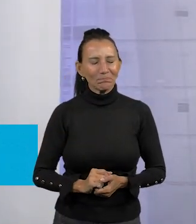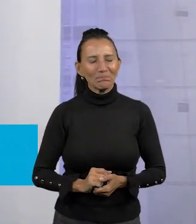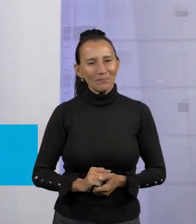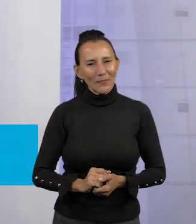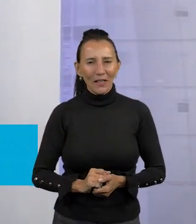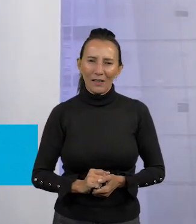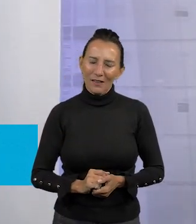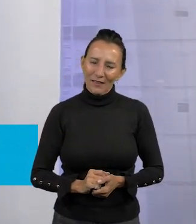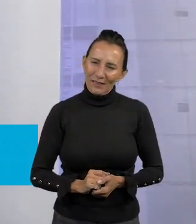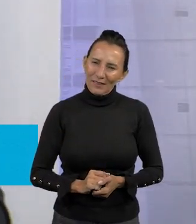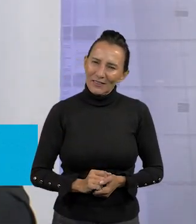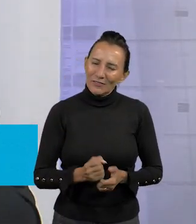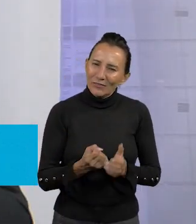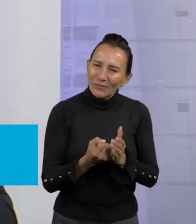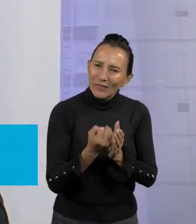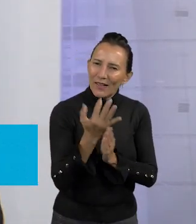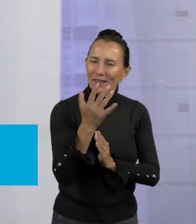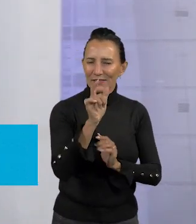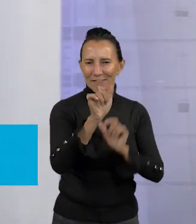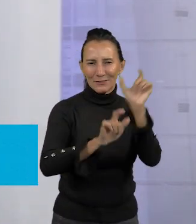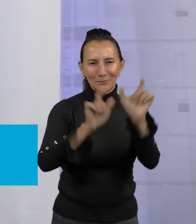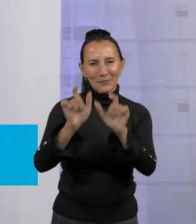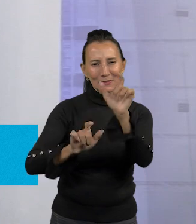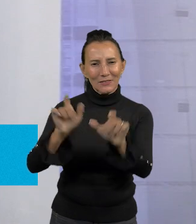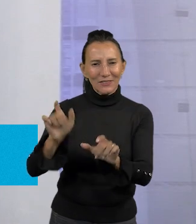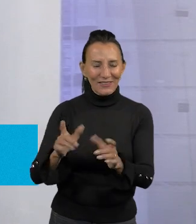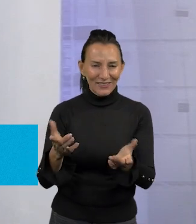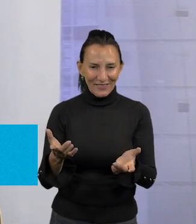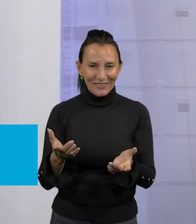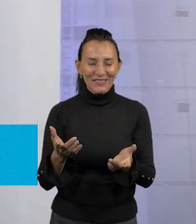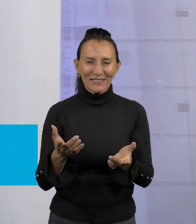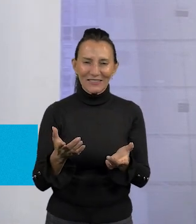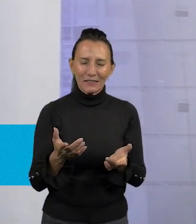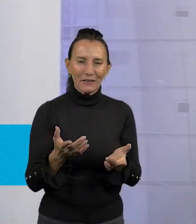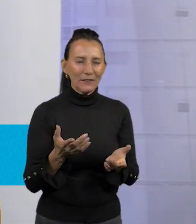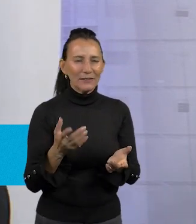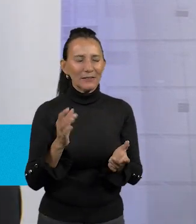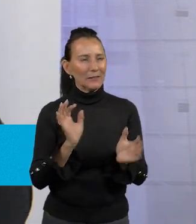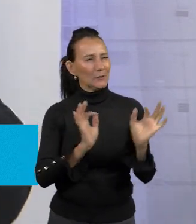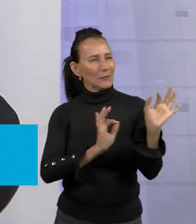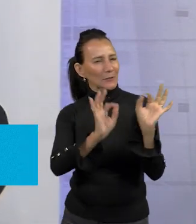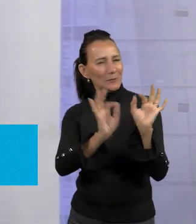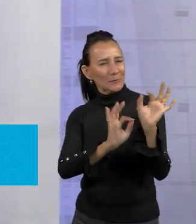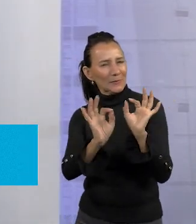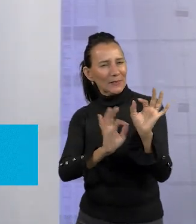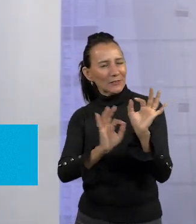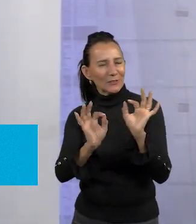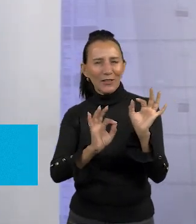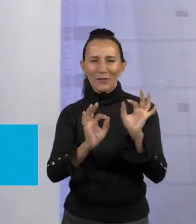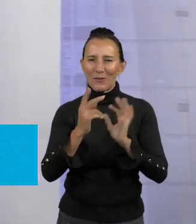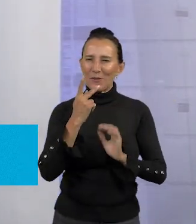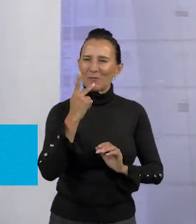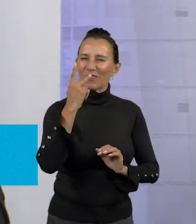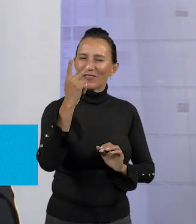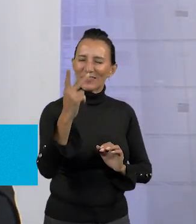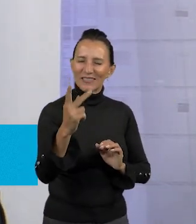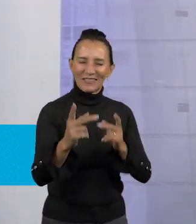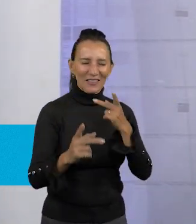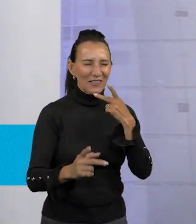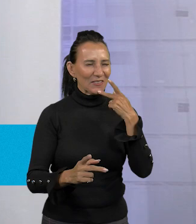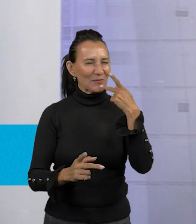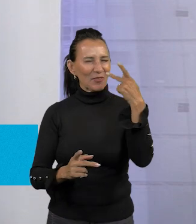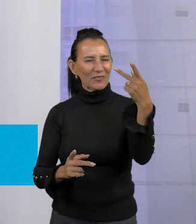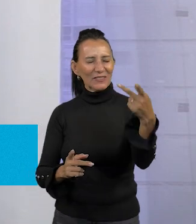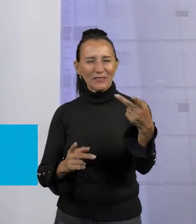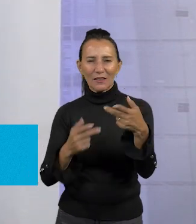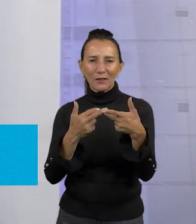pessoas que Eh vive eh planejando ou profetizando verbalizando coisas